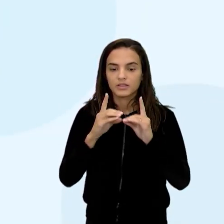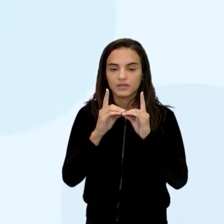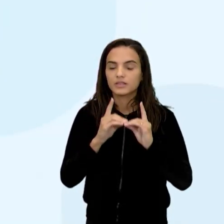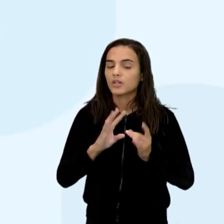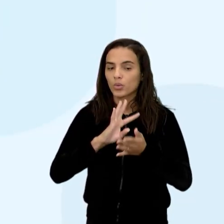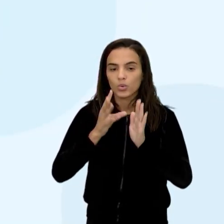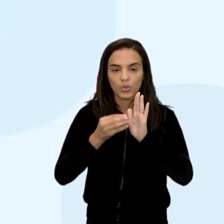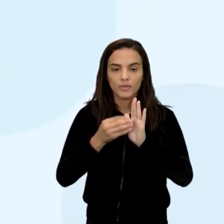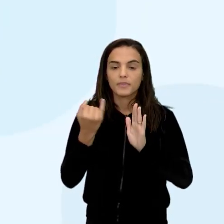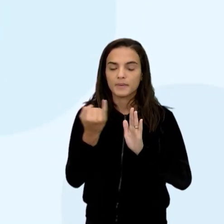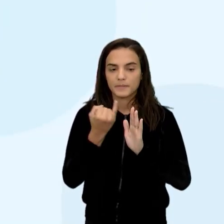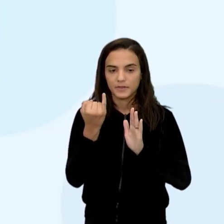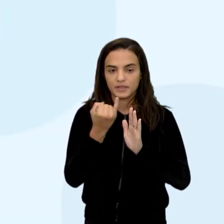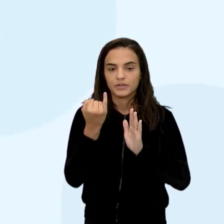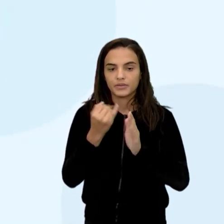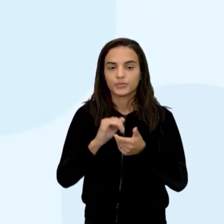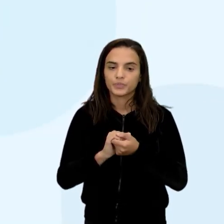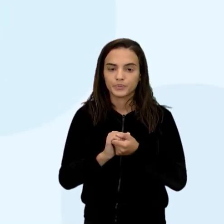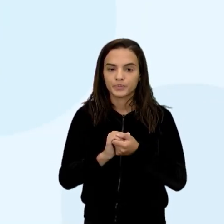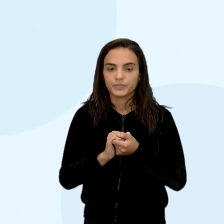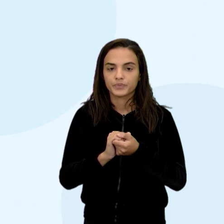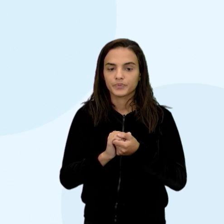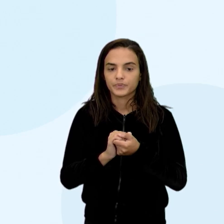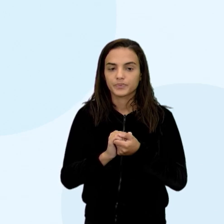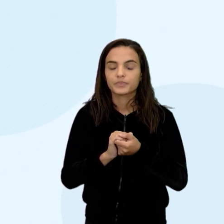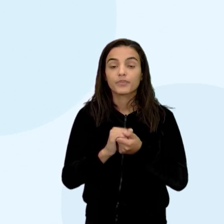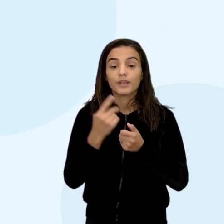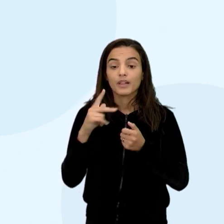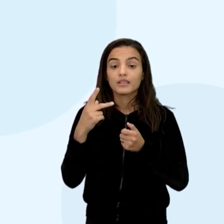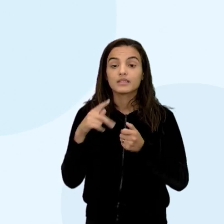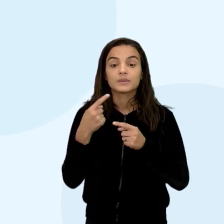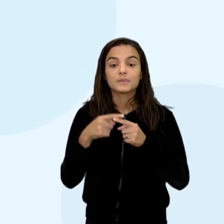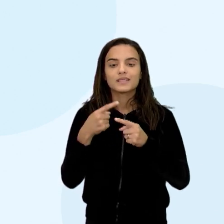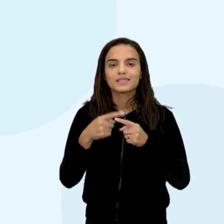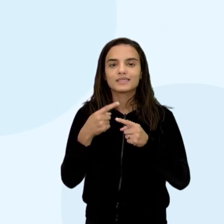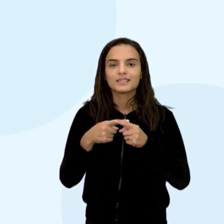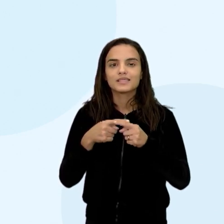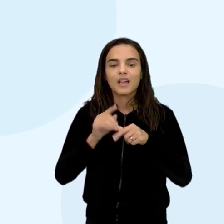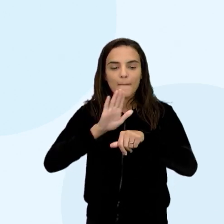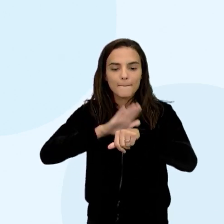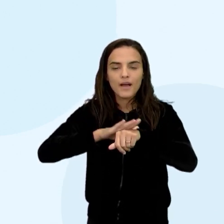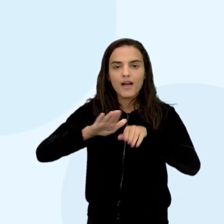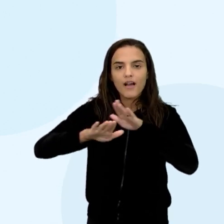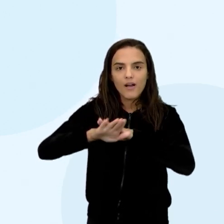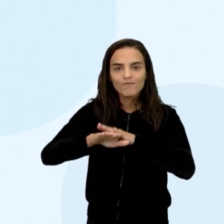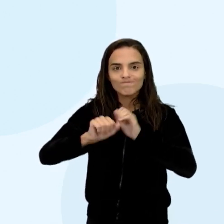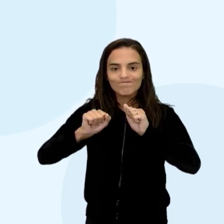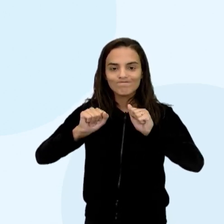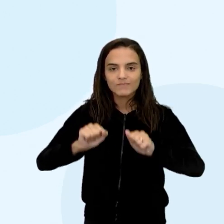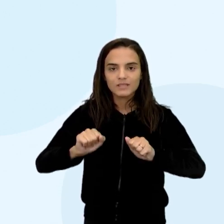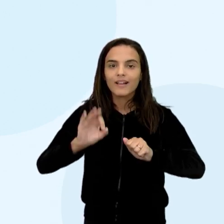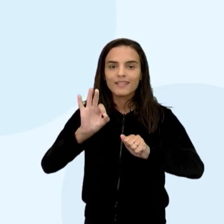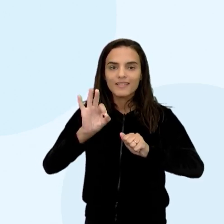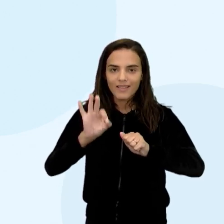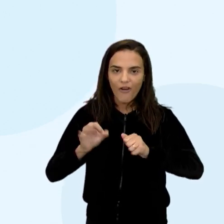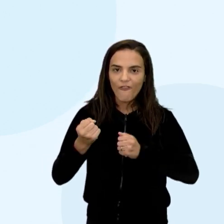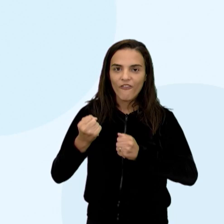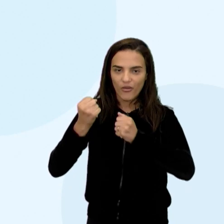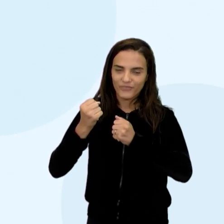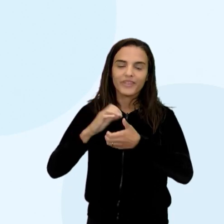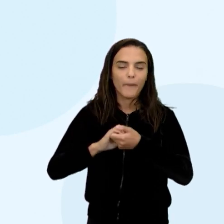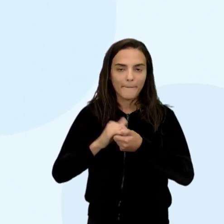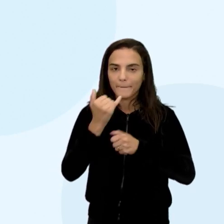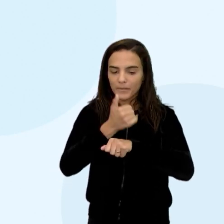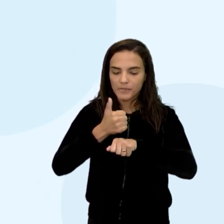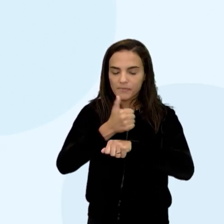todos. É muito importante, porque eles precisam estar bem posicionados. Por isso, a importância do profissional